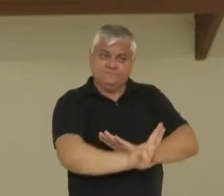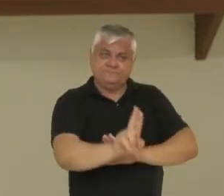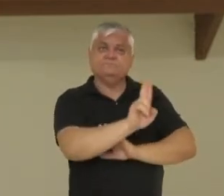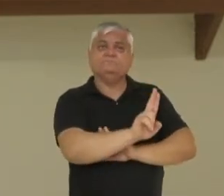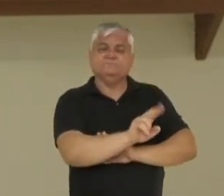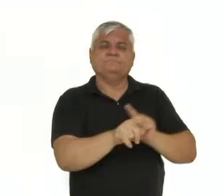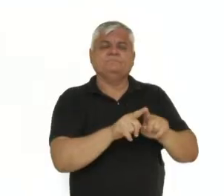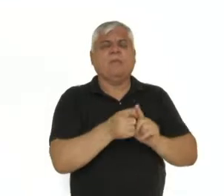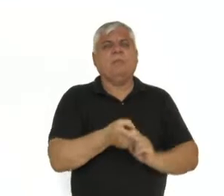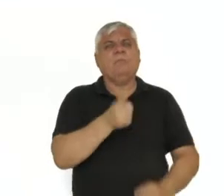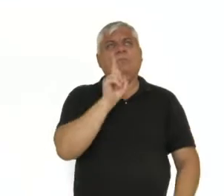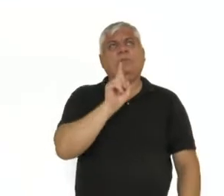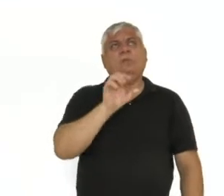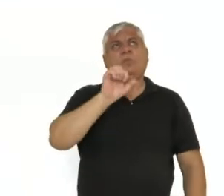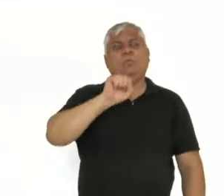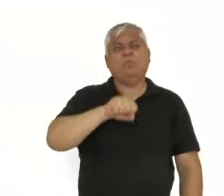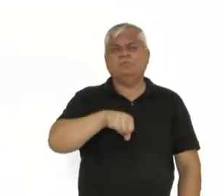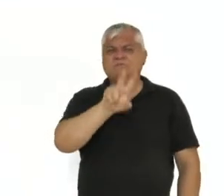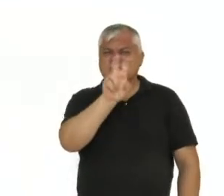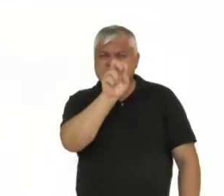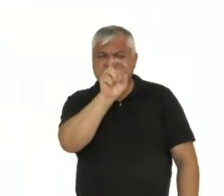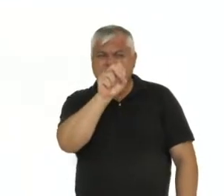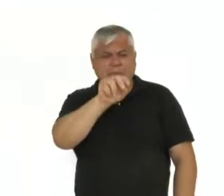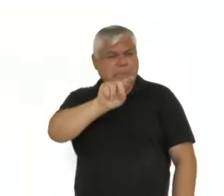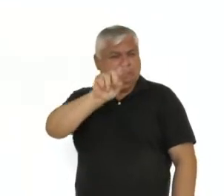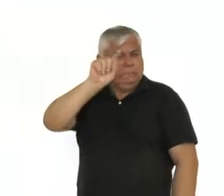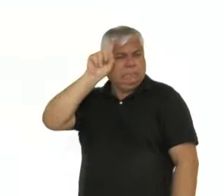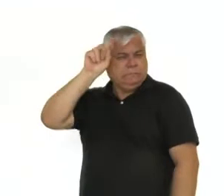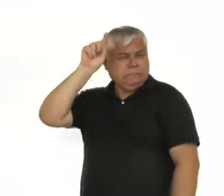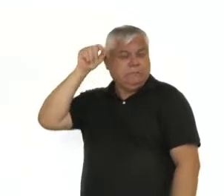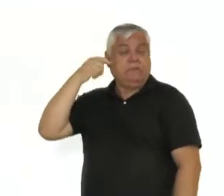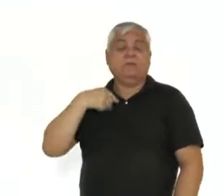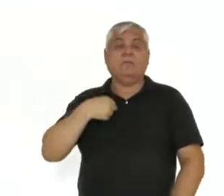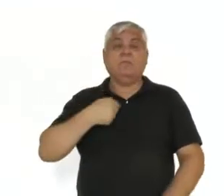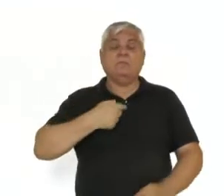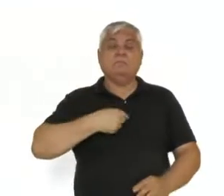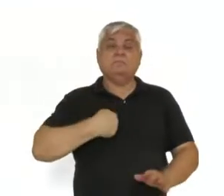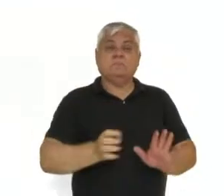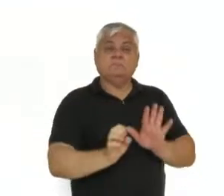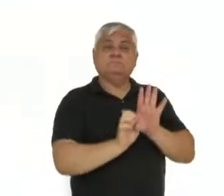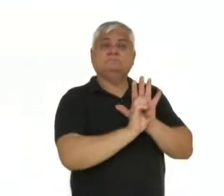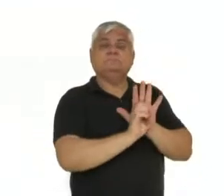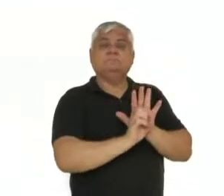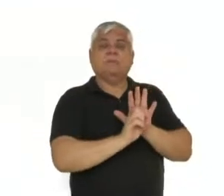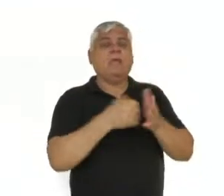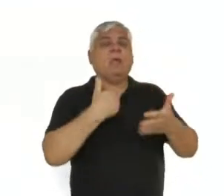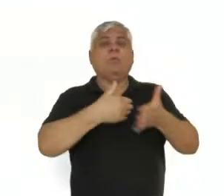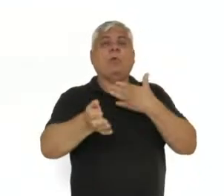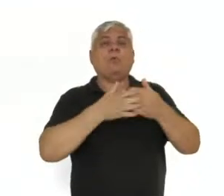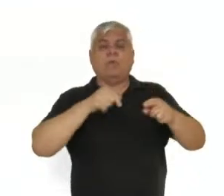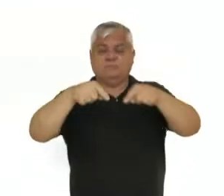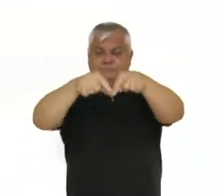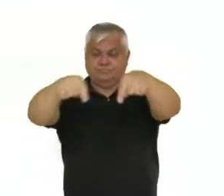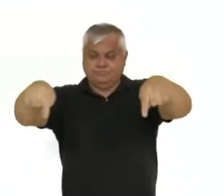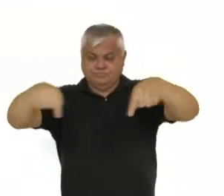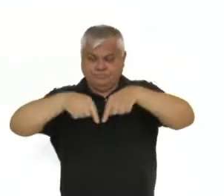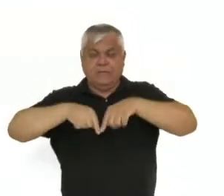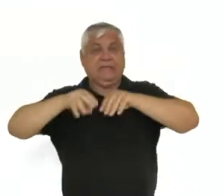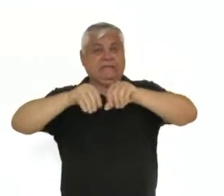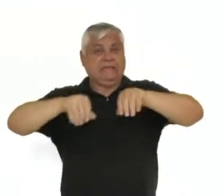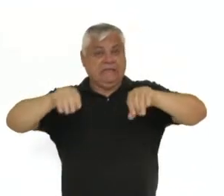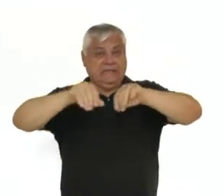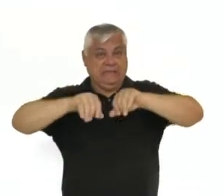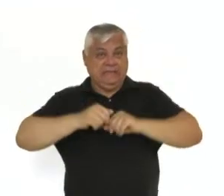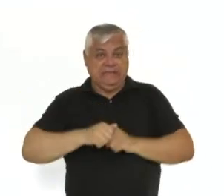de 1850, se estabeleceu que todo e qualquer terreno em território nacional, ele